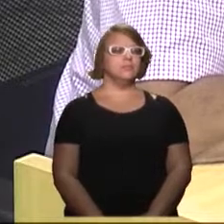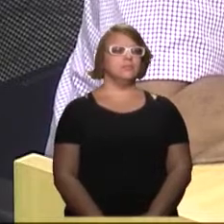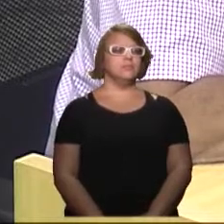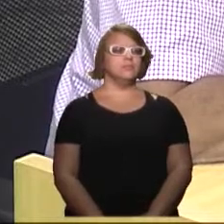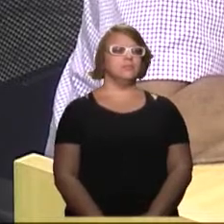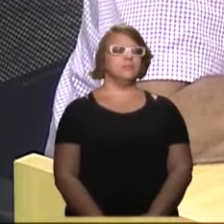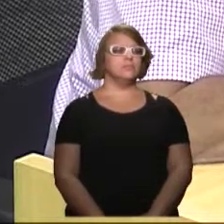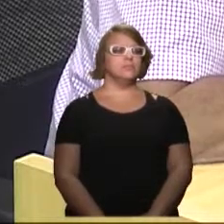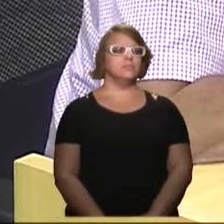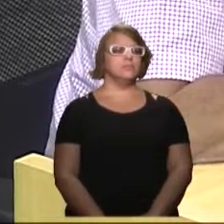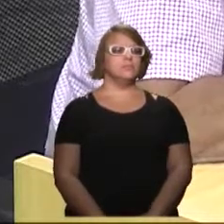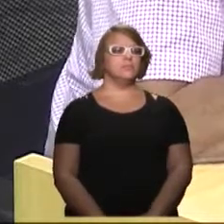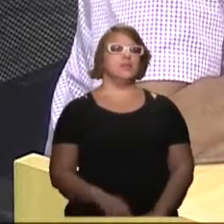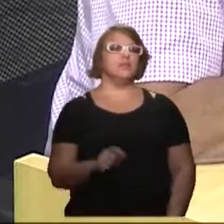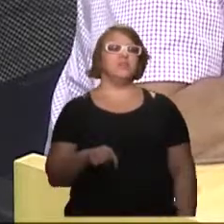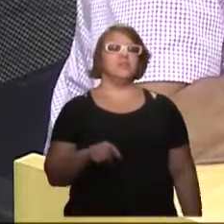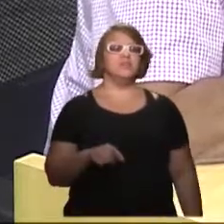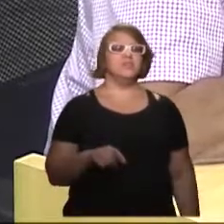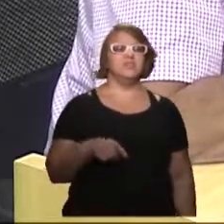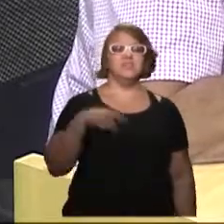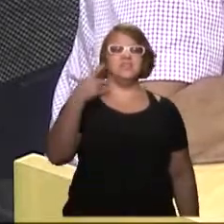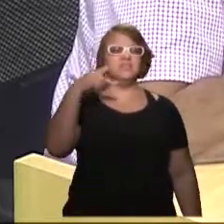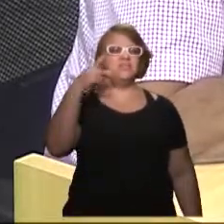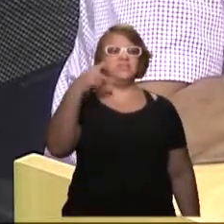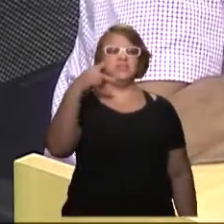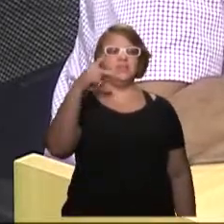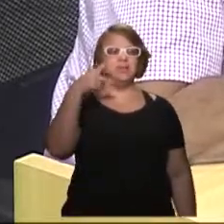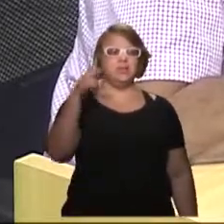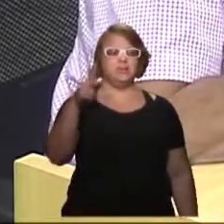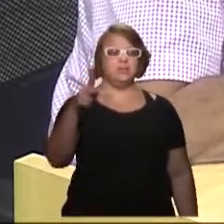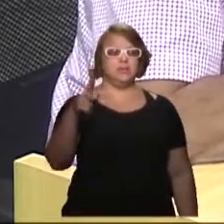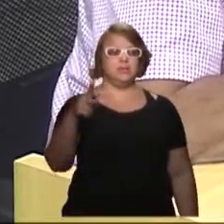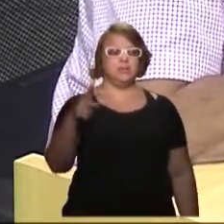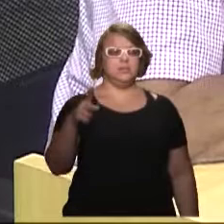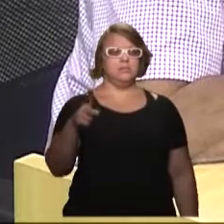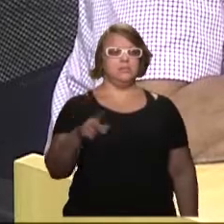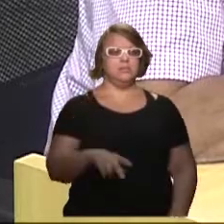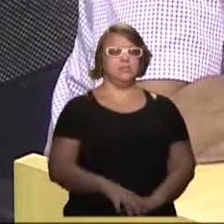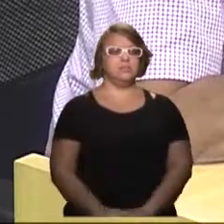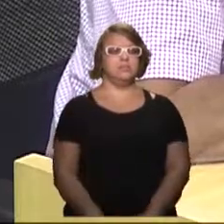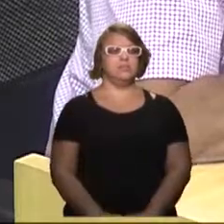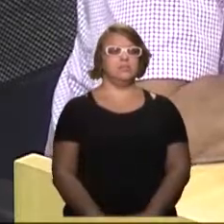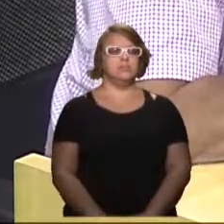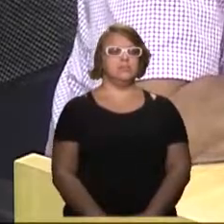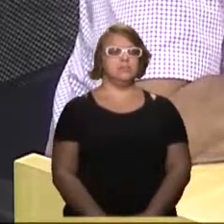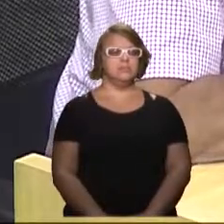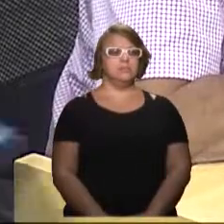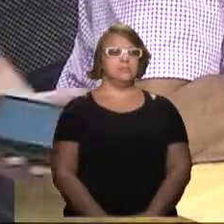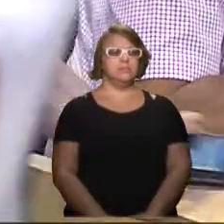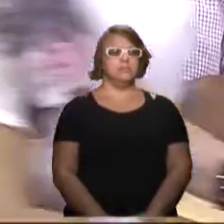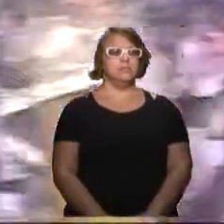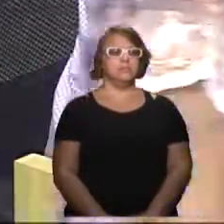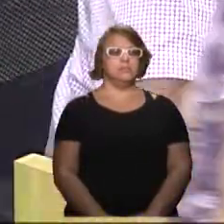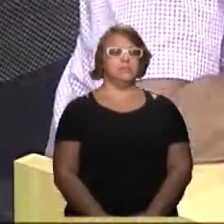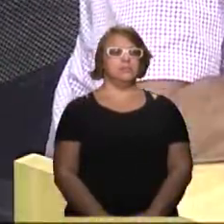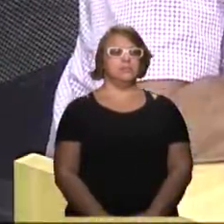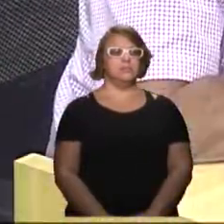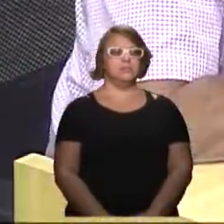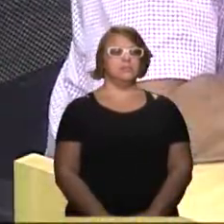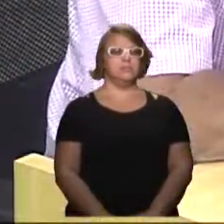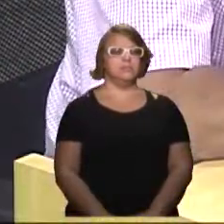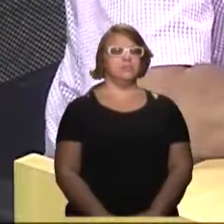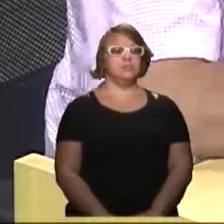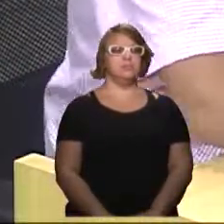é discurso que o Gerson fez lá. Ele fez discurso para vagabundo, não para pobre. Eu não sou contra pobre.